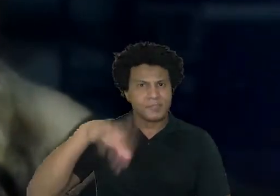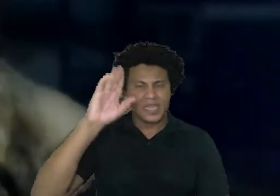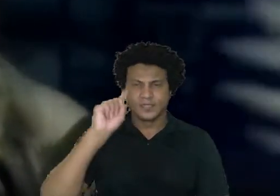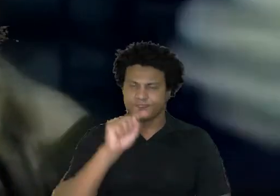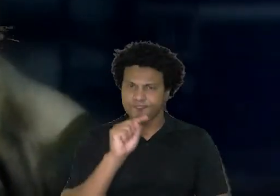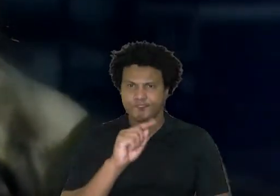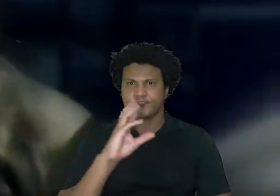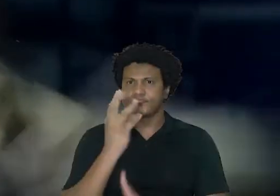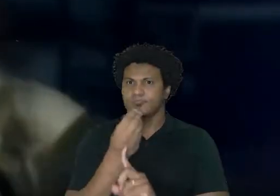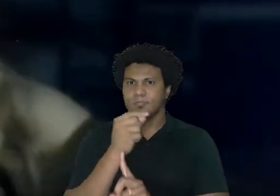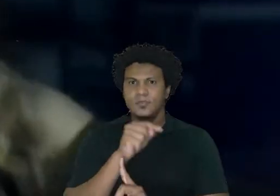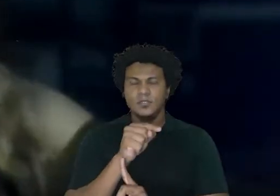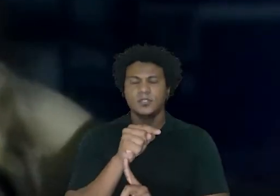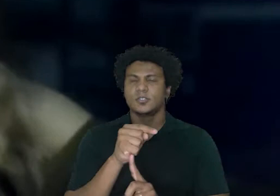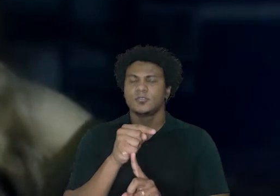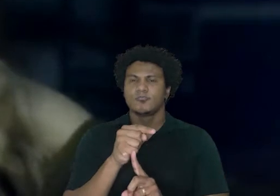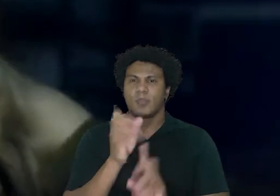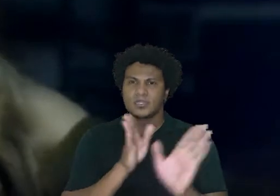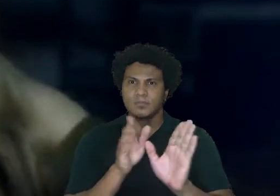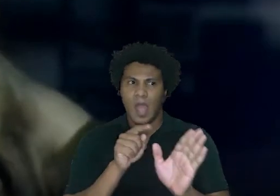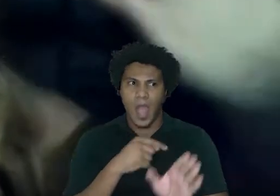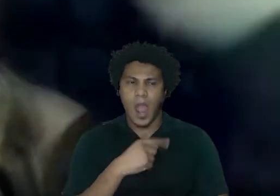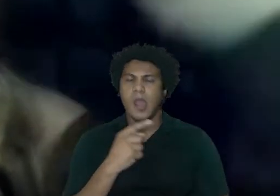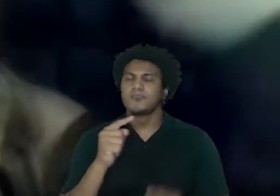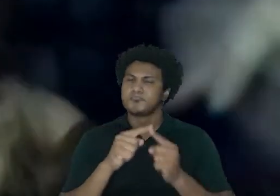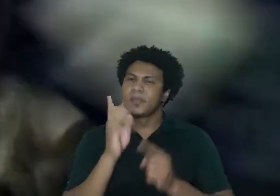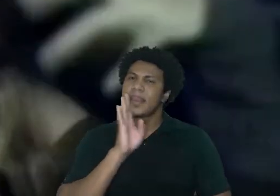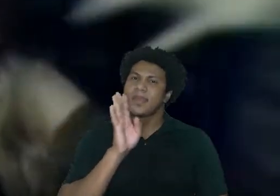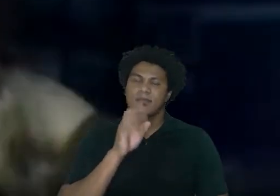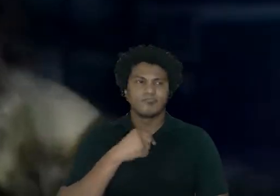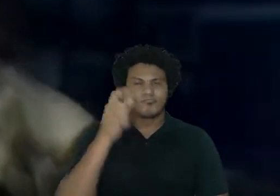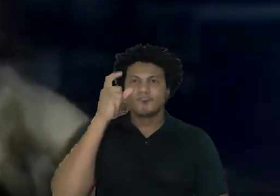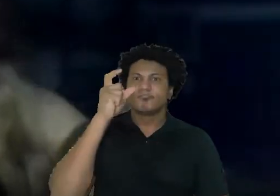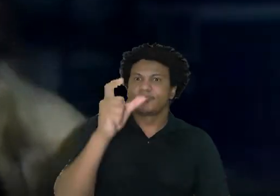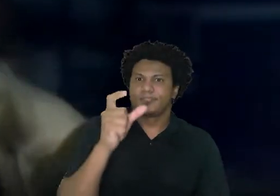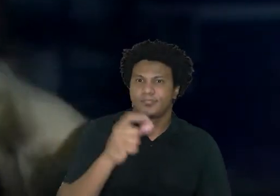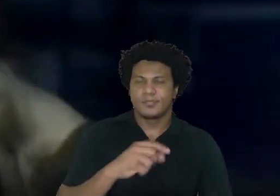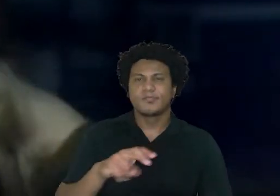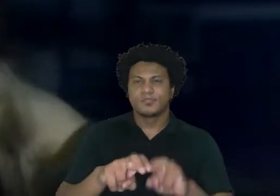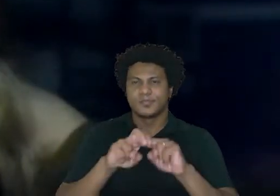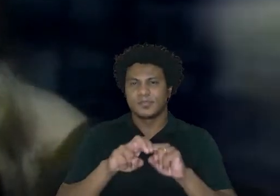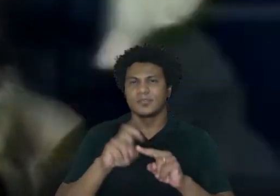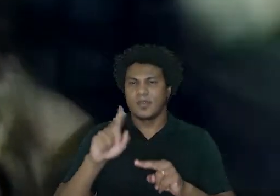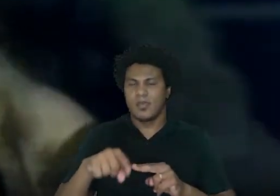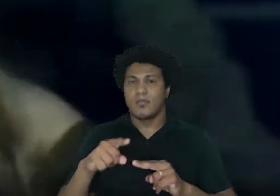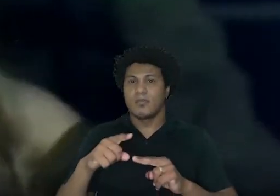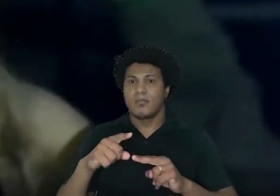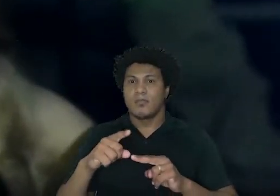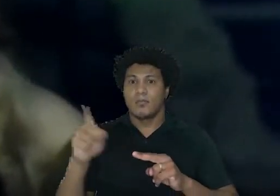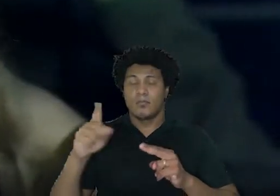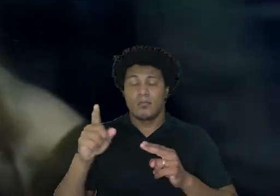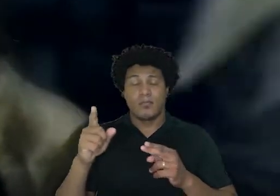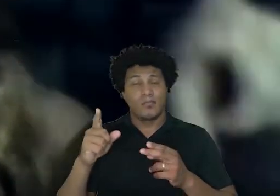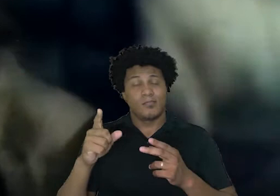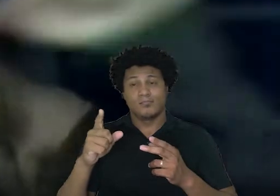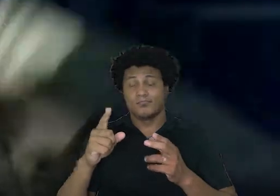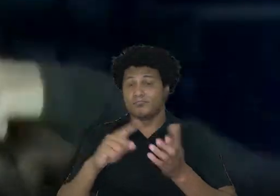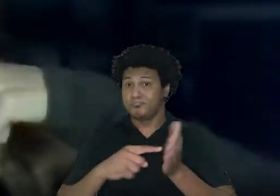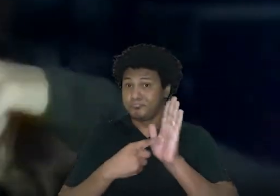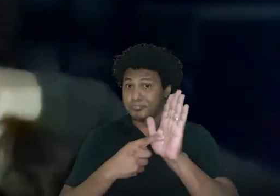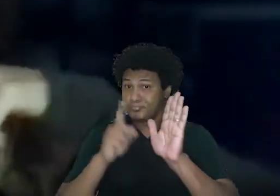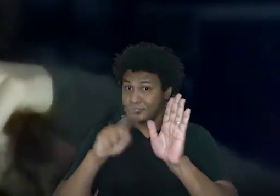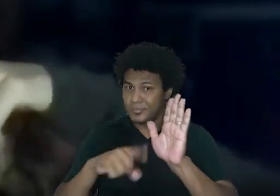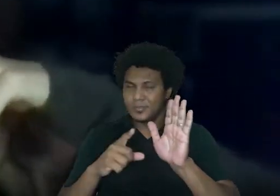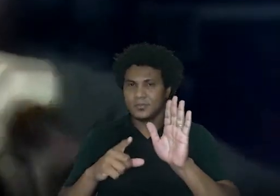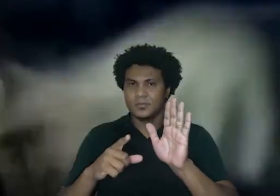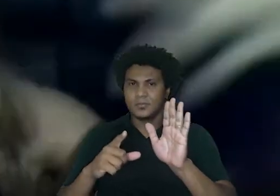linguagem, não sei fazer falas imparciais também, viu, gente? Então, eu acho sempre muito mais interessantes. É o tipo de obra que me pega, assim, ah, eu vou porque eu